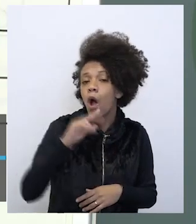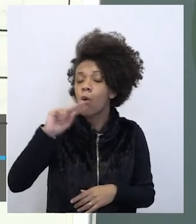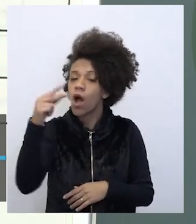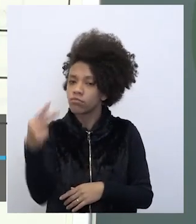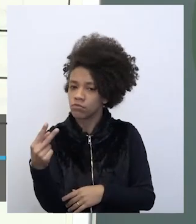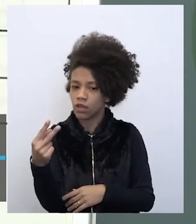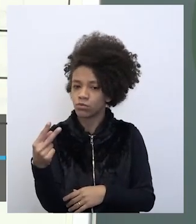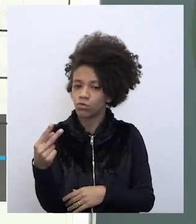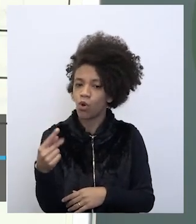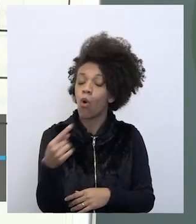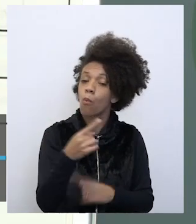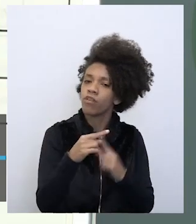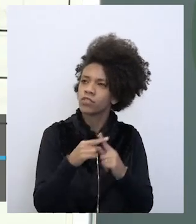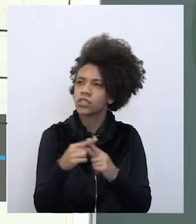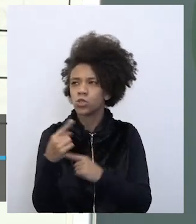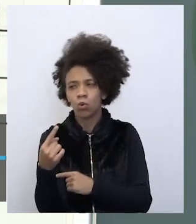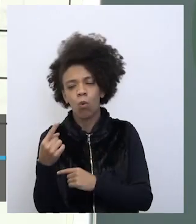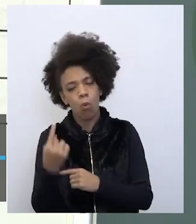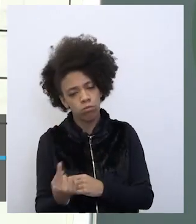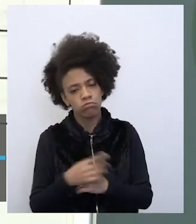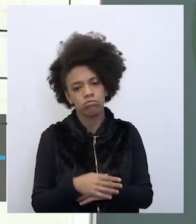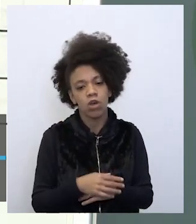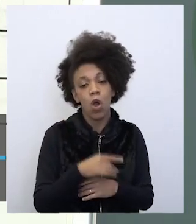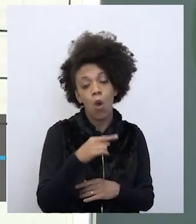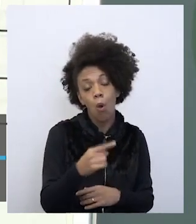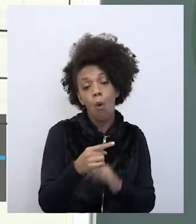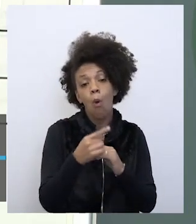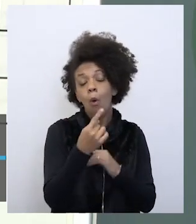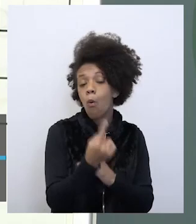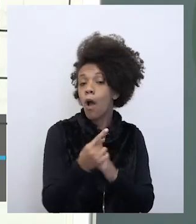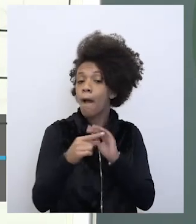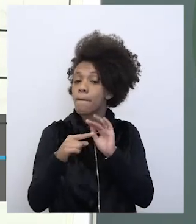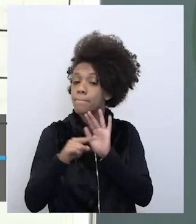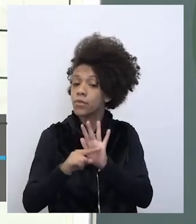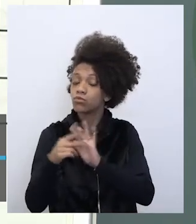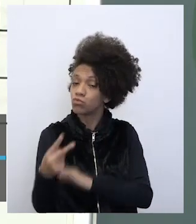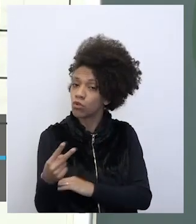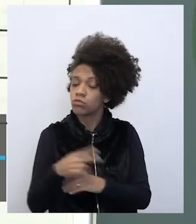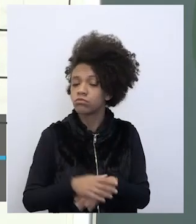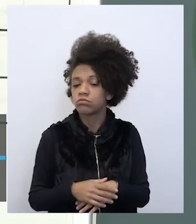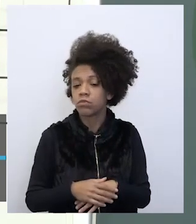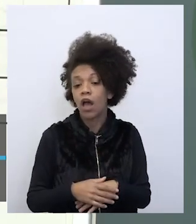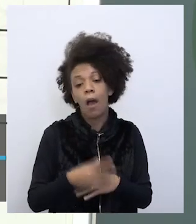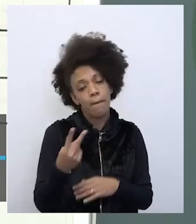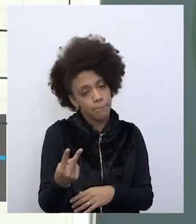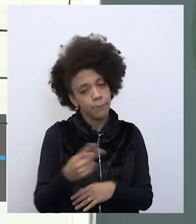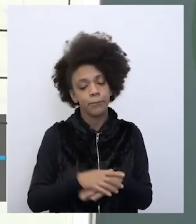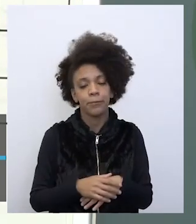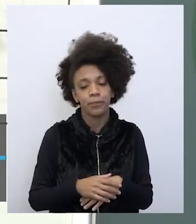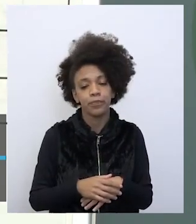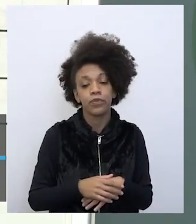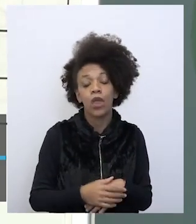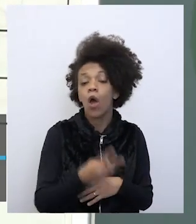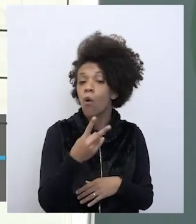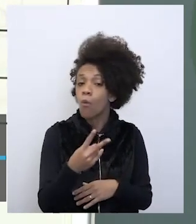vezes 1, 1. 1 vez o menos 2 dá o próprio menos 2. 4 vezes 1, continua sendo positivo. 4 vezes